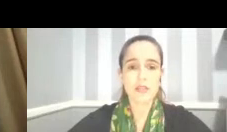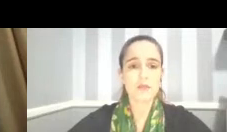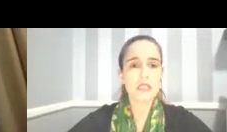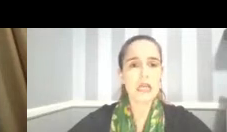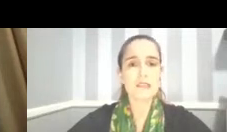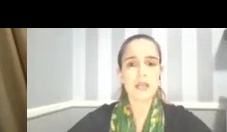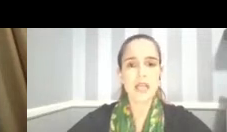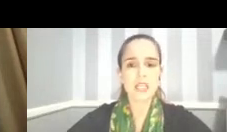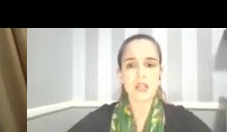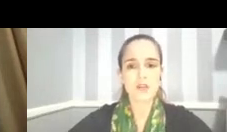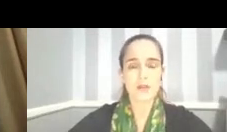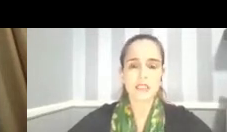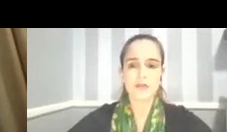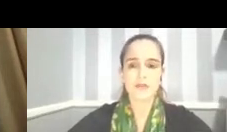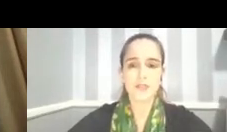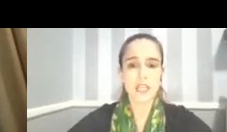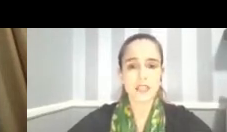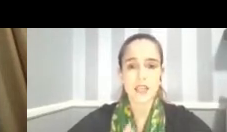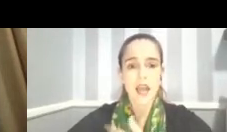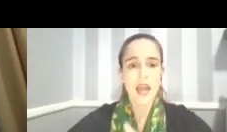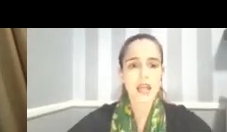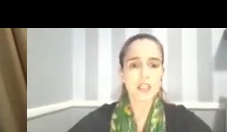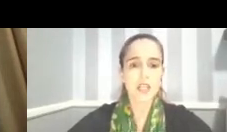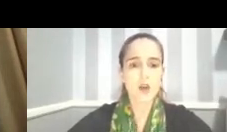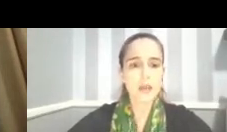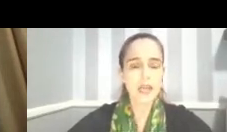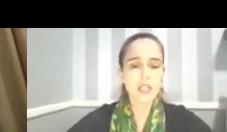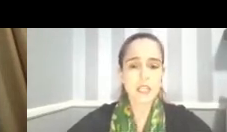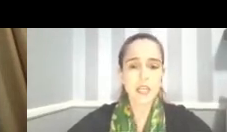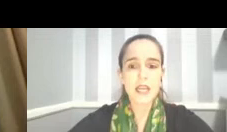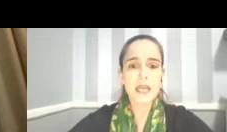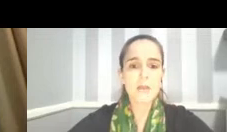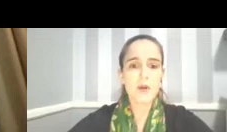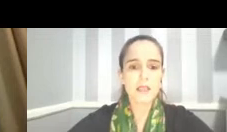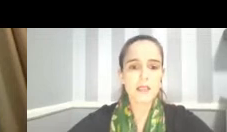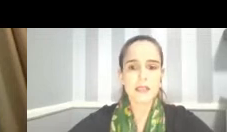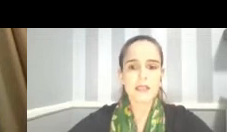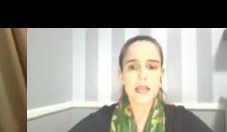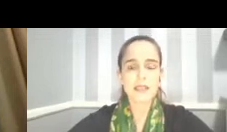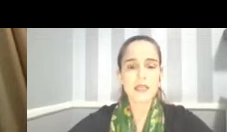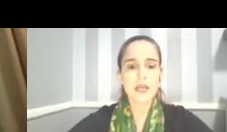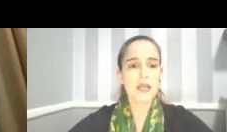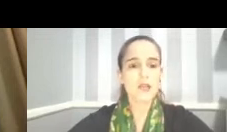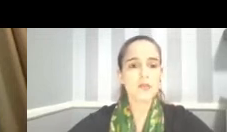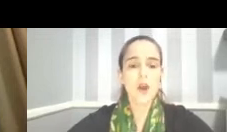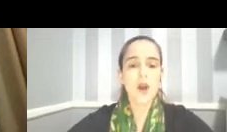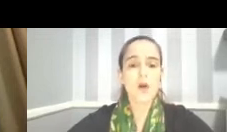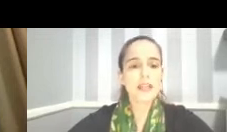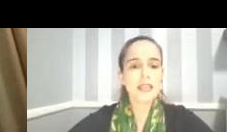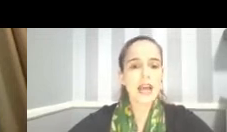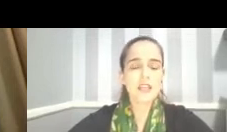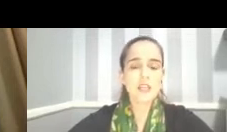Repetindo o que eu já falei para vocês, aplicar gelo e compressas frias exteriormente e após cessar esse